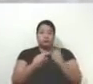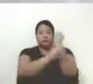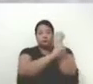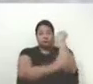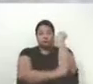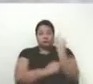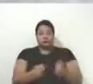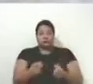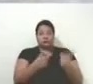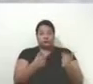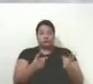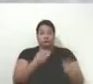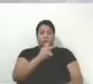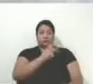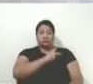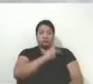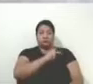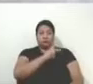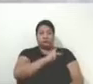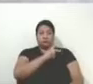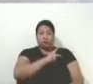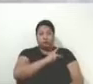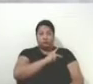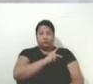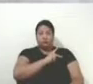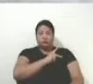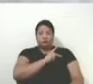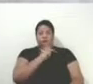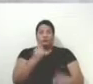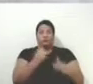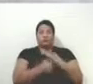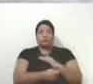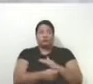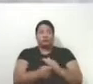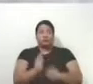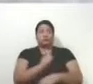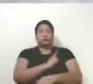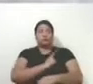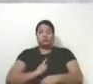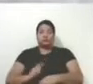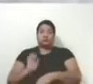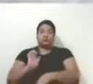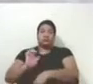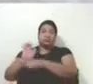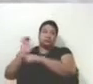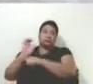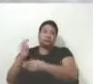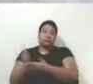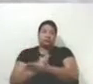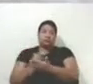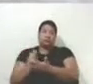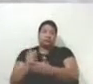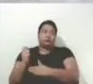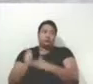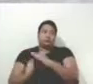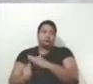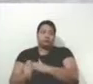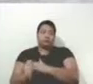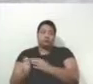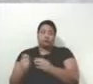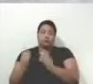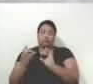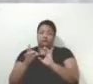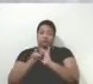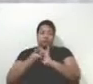da Sabesp, aquelas que compreendem ao governo do Estado, aquelas que ainda estão na mão do poder público, que é a